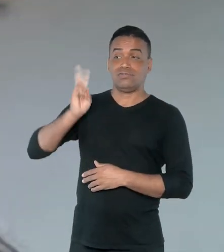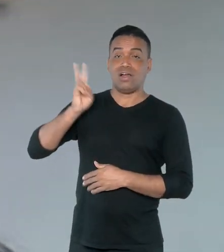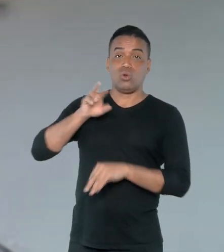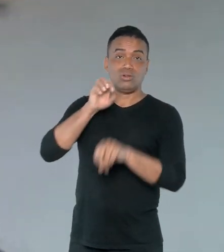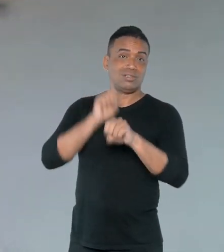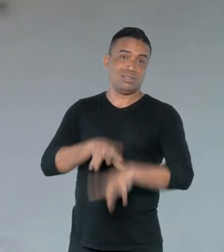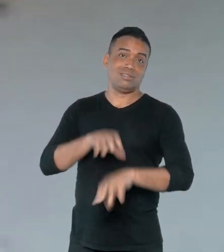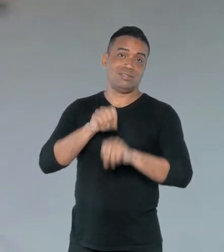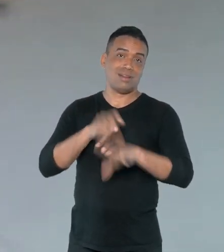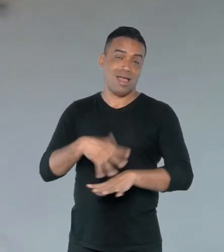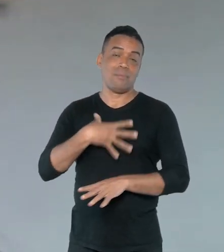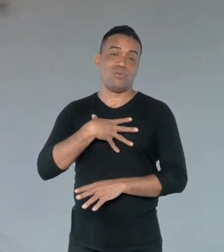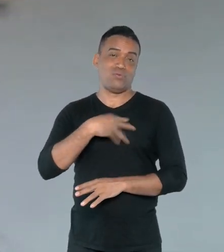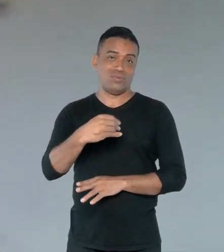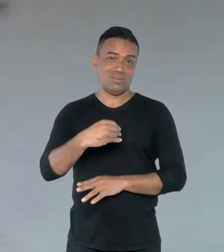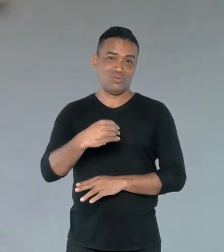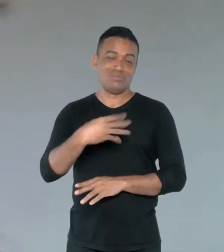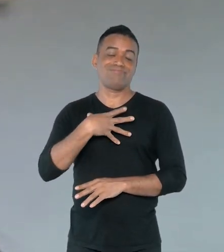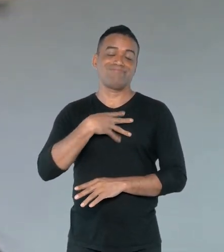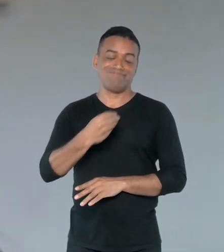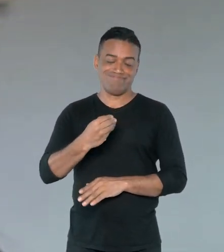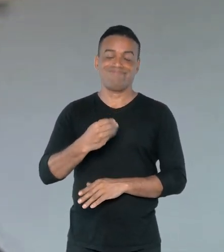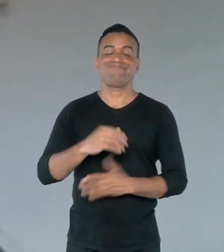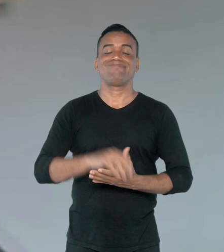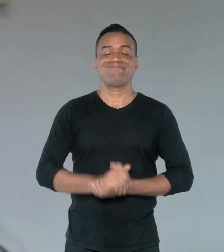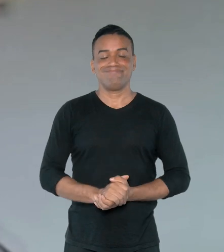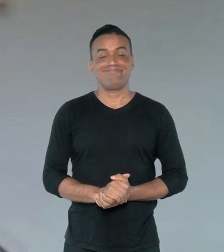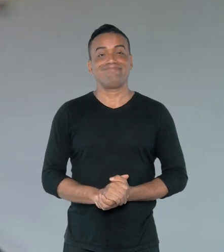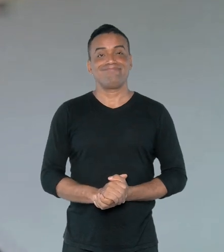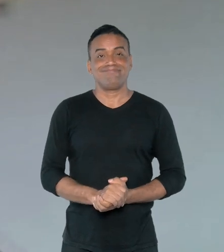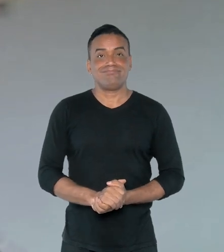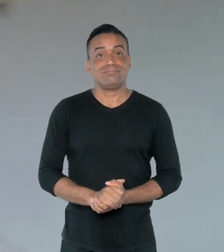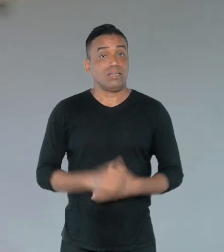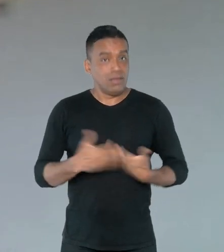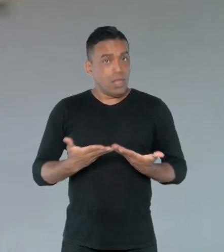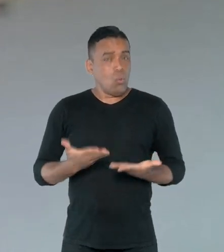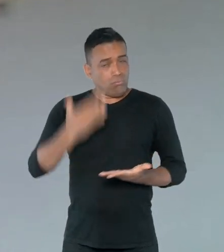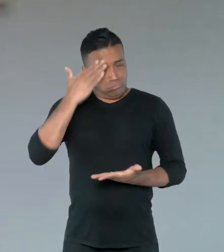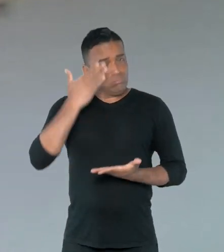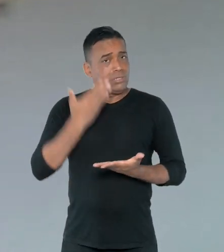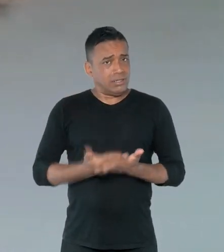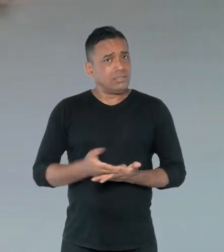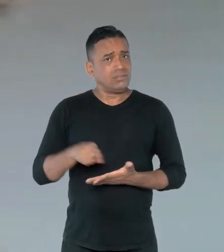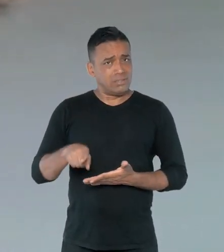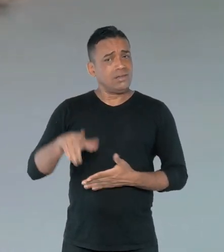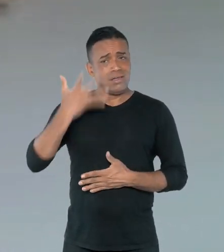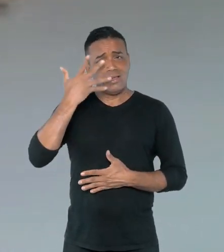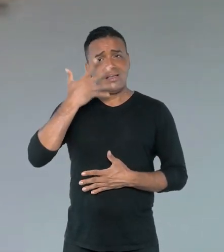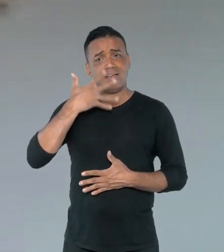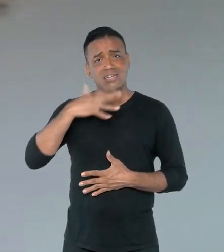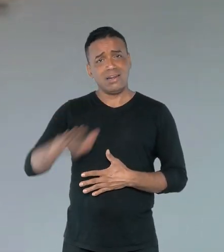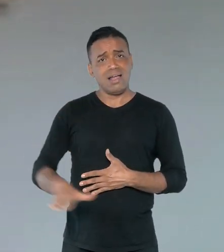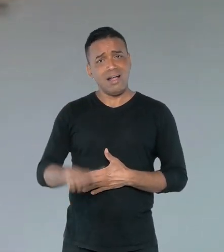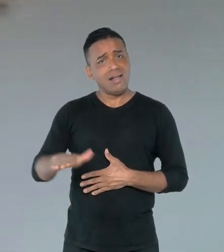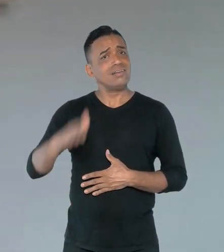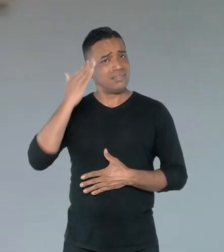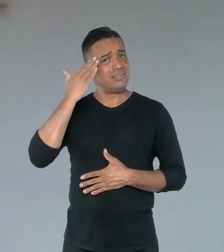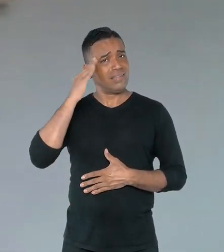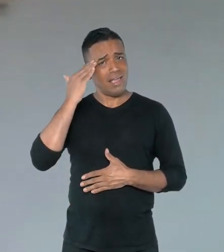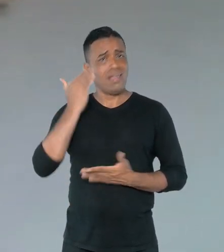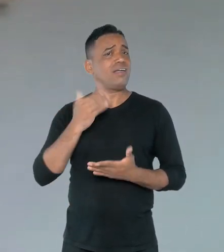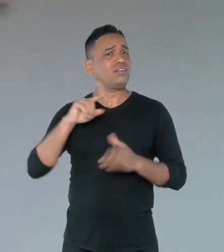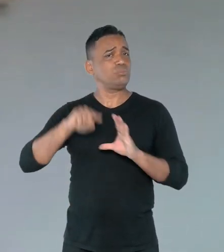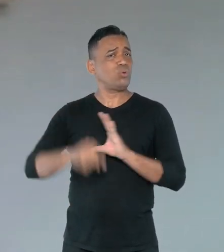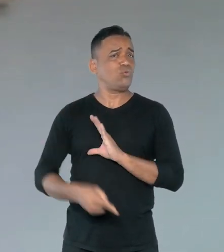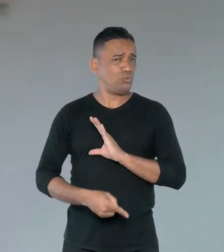nossos filhos. E eu acredito que elas entendem, sim, elas entendem mais que a gente